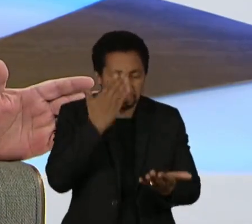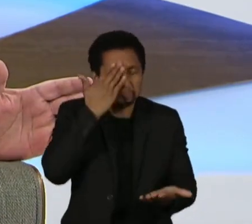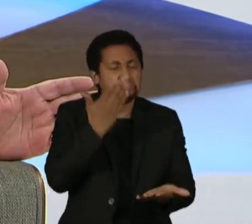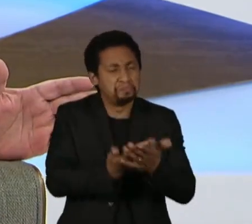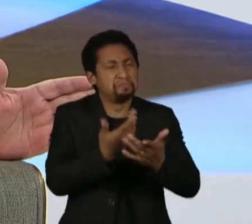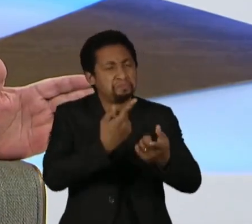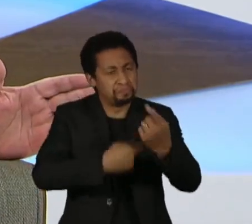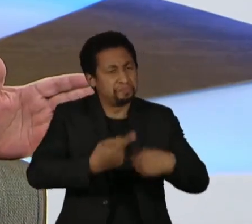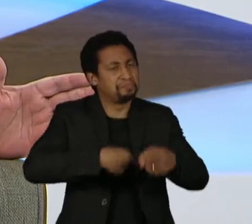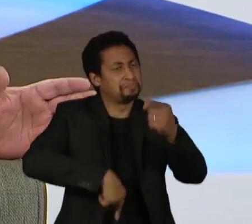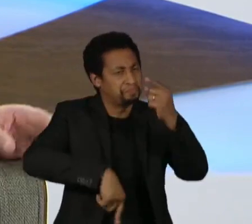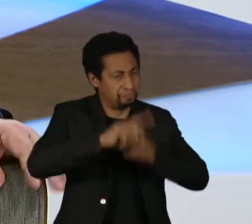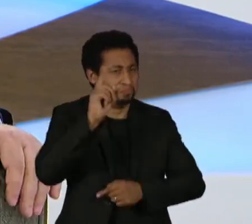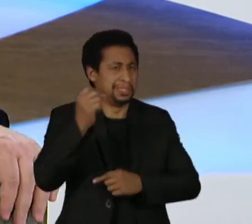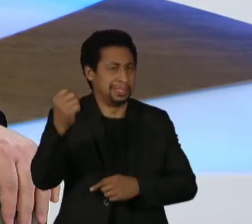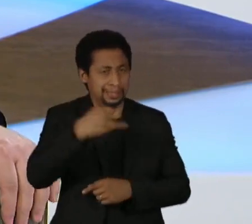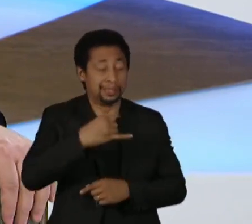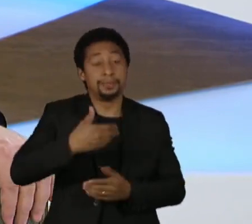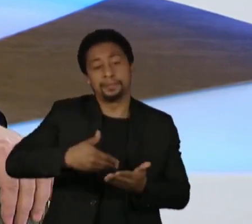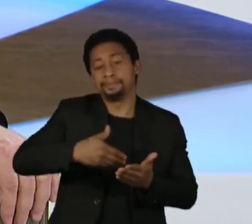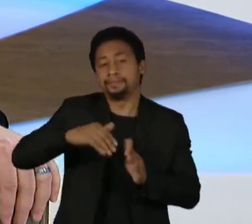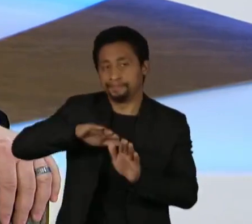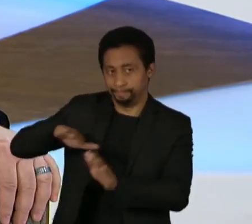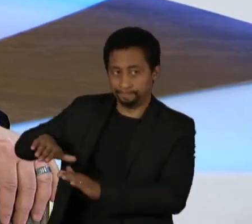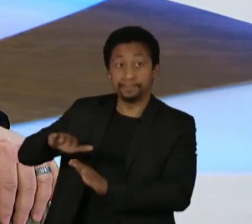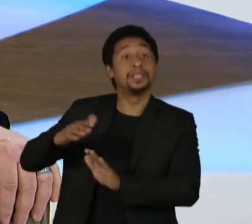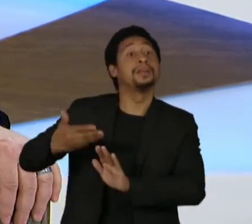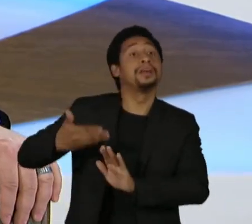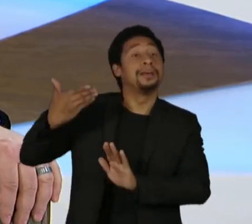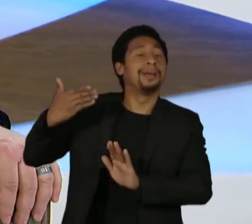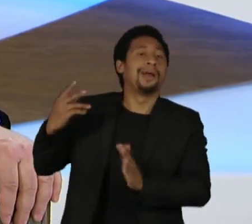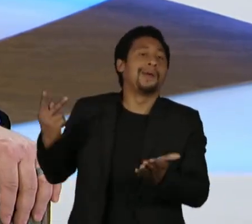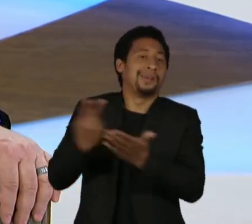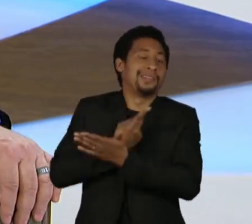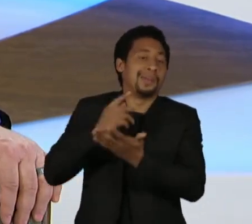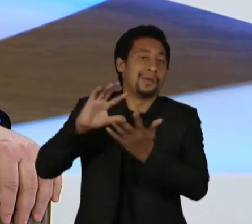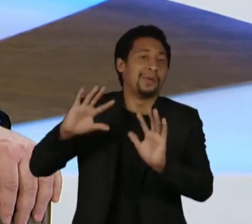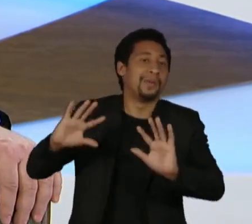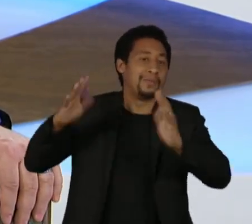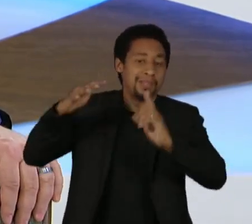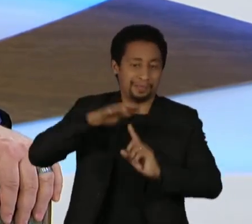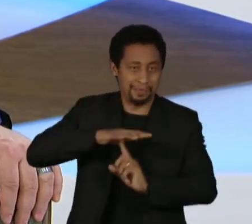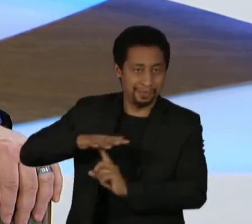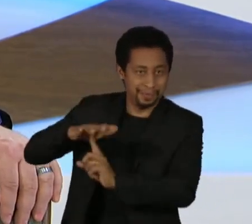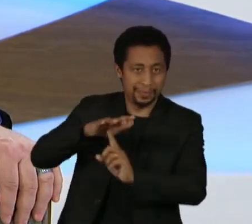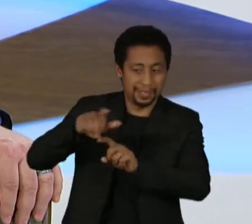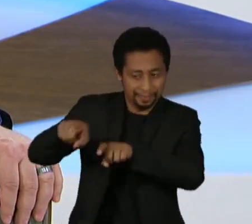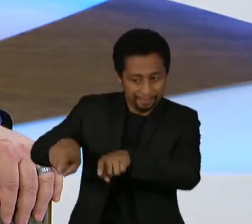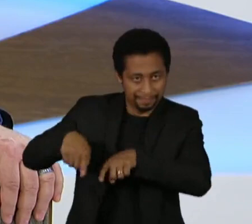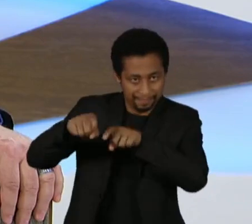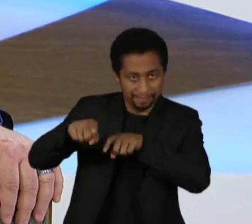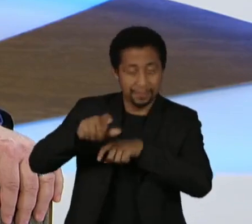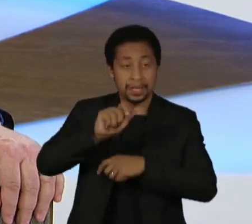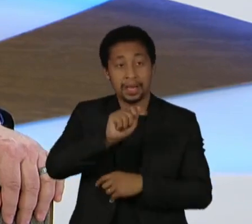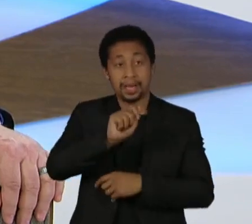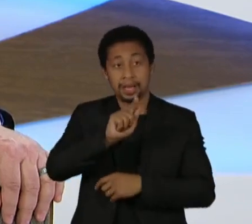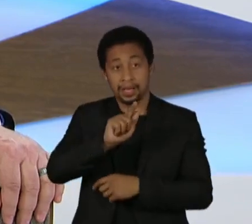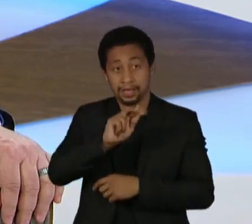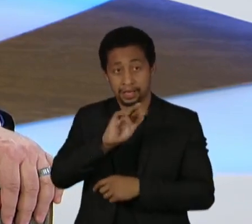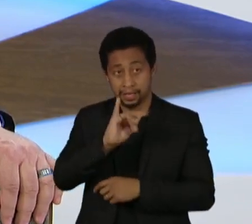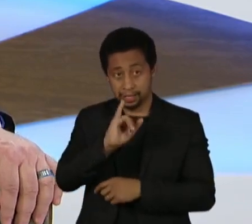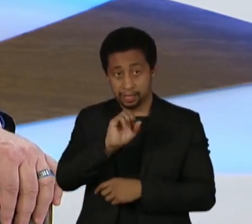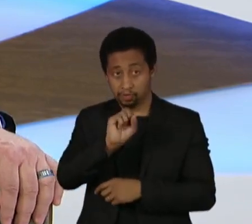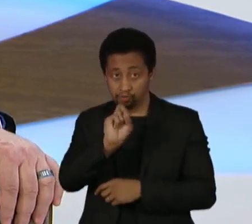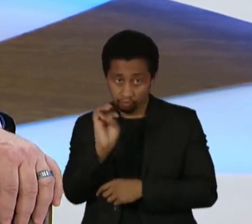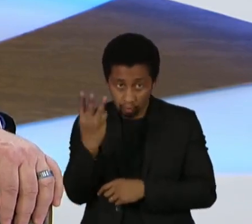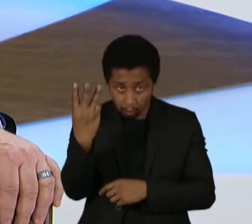dagrishow eu acho que foi muito mais uma questão que o presidente o ex-presidente da feira se deixou levar